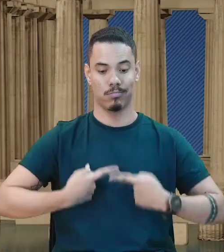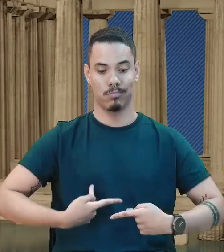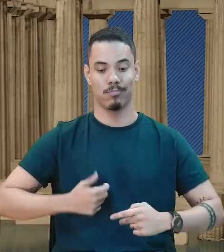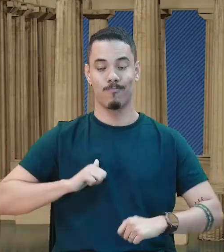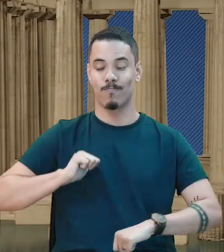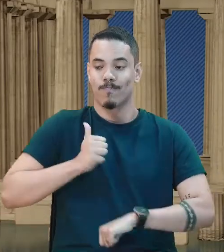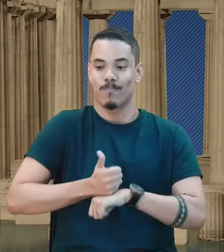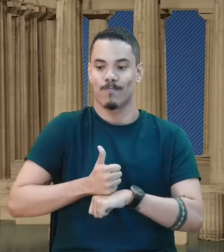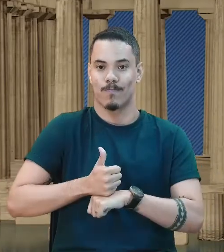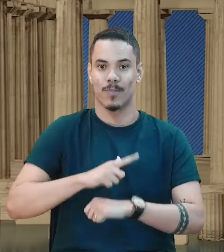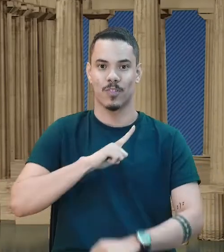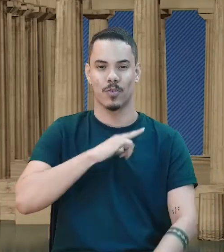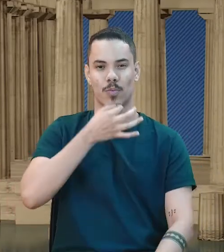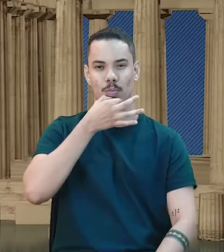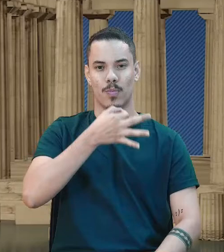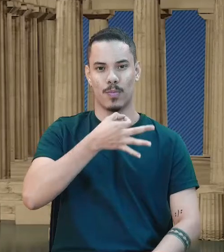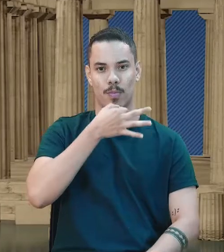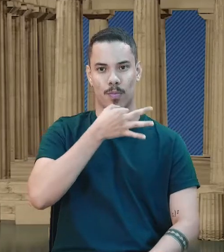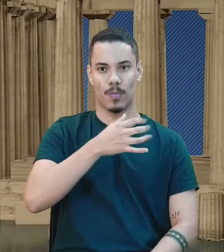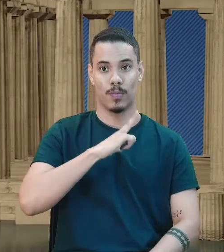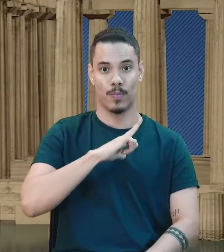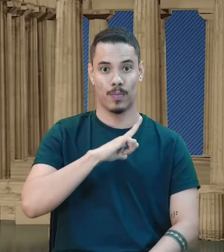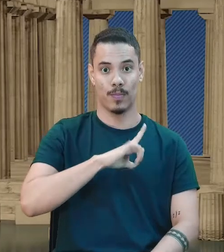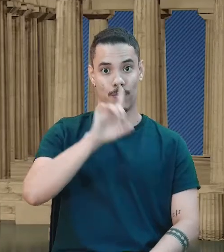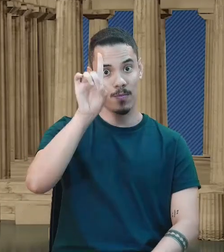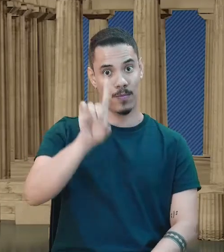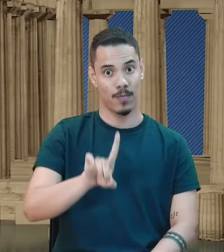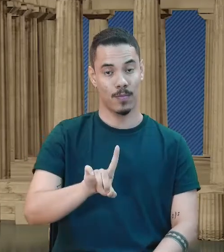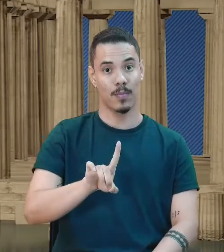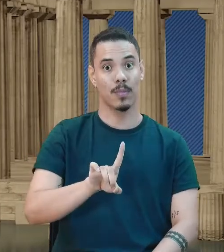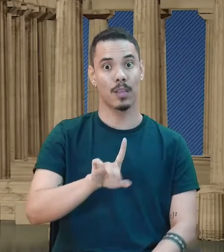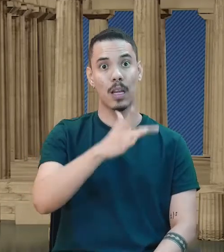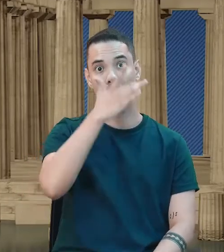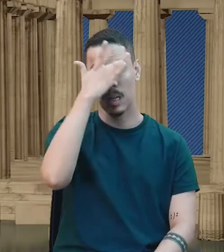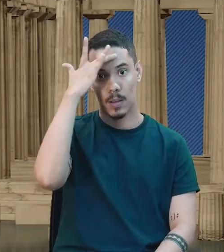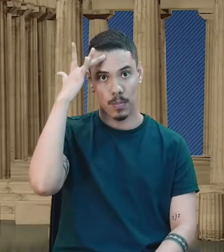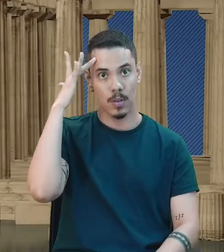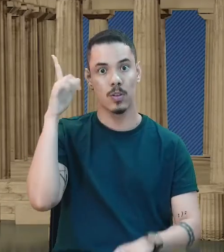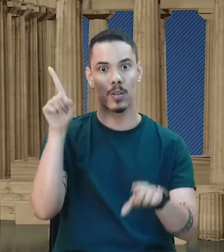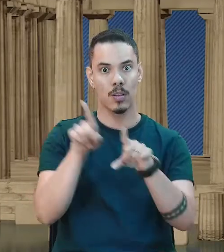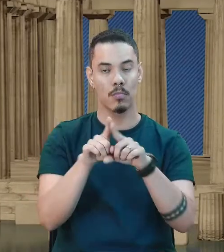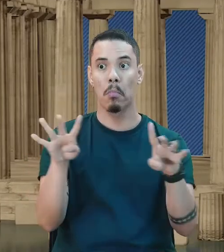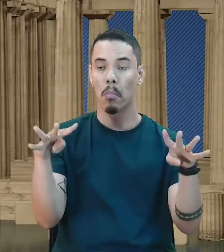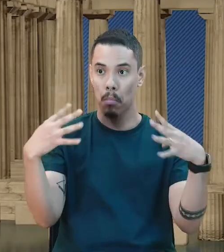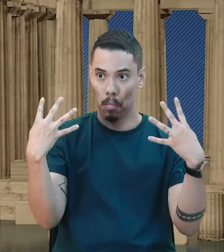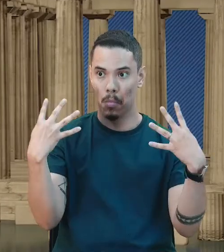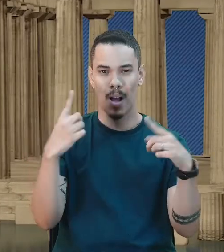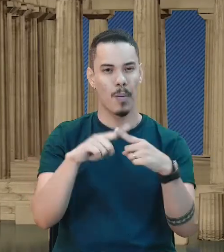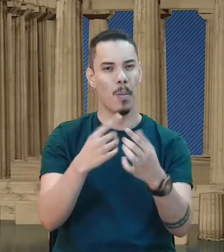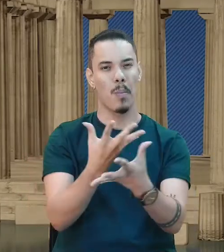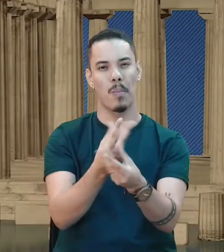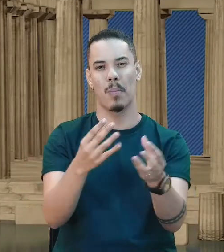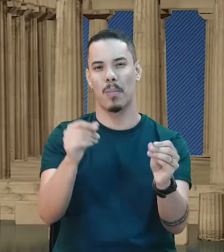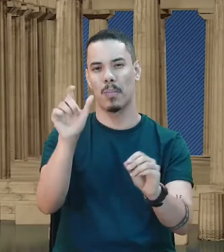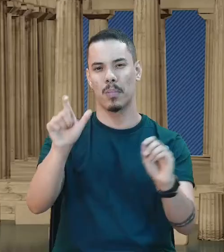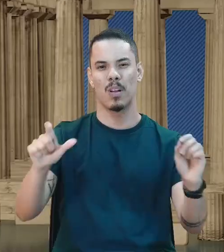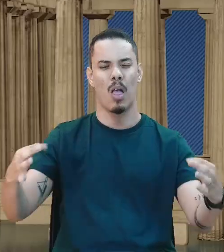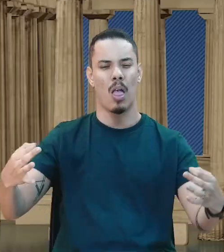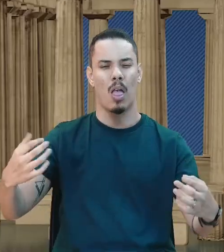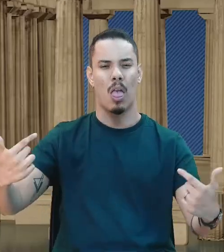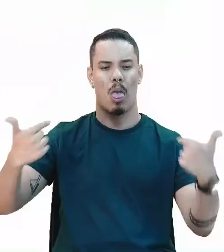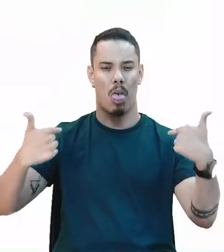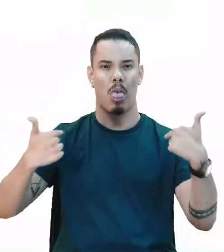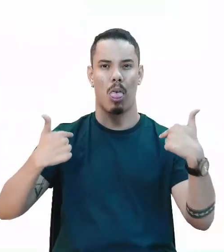tinha opinião. As pessoas ouviam, mas também haviam aqueles que criticavam o papel dela. Vamos ver